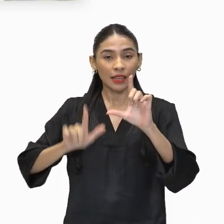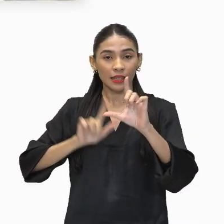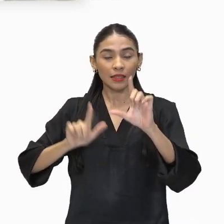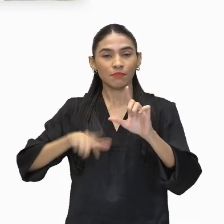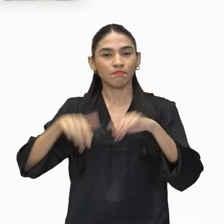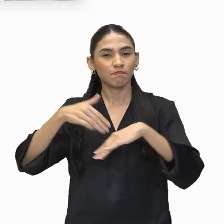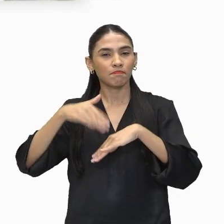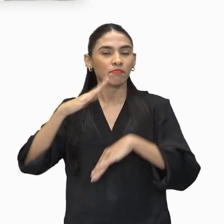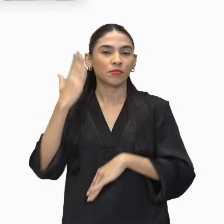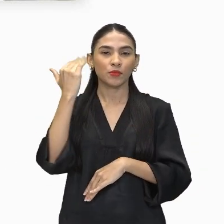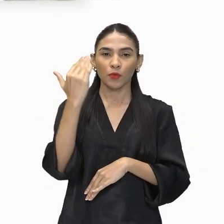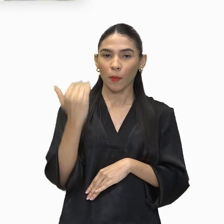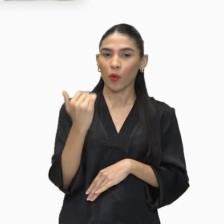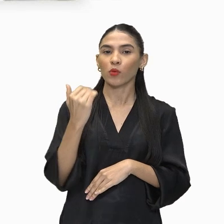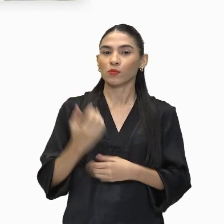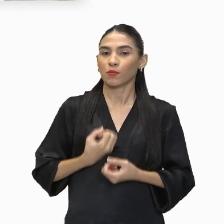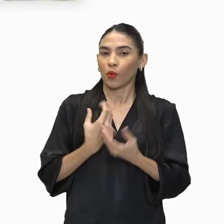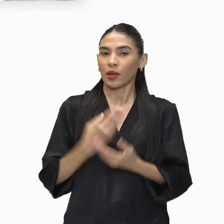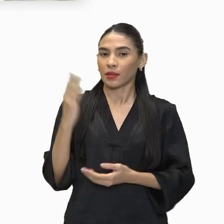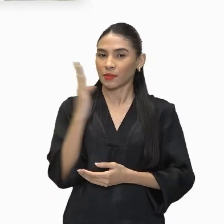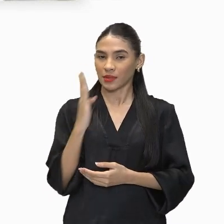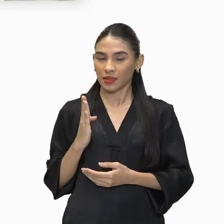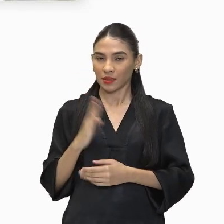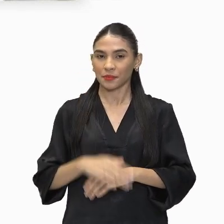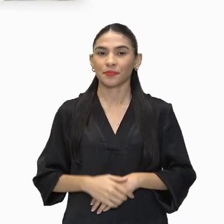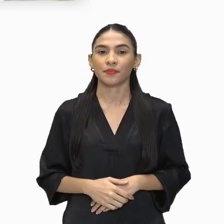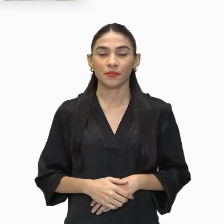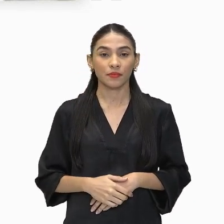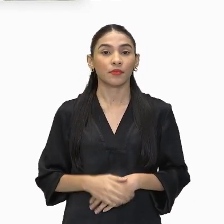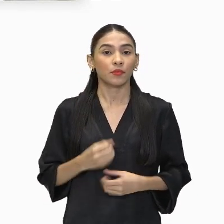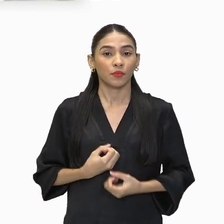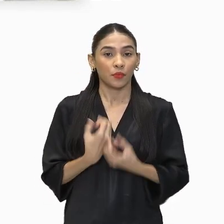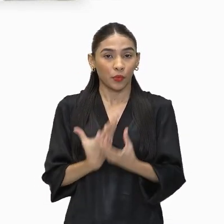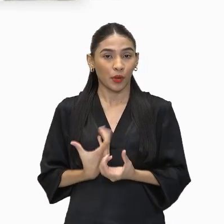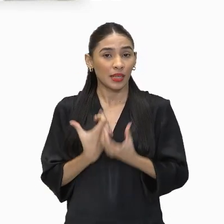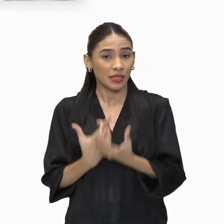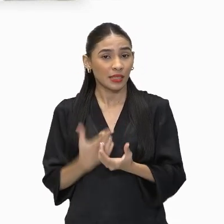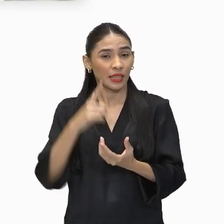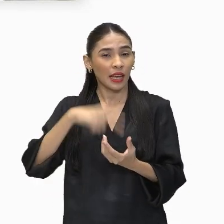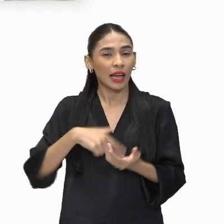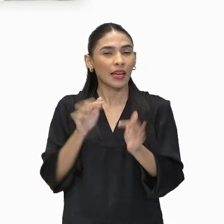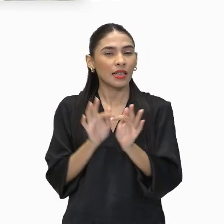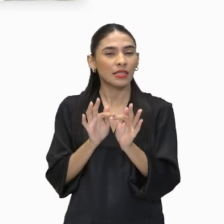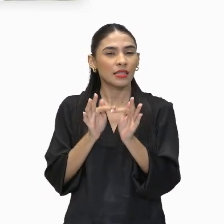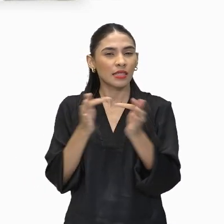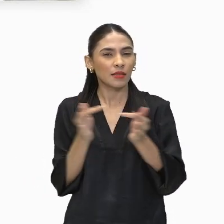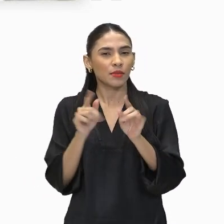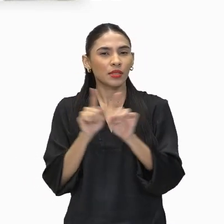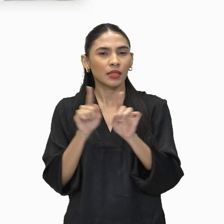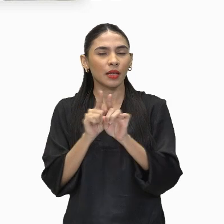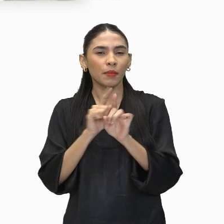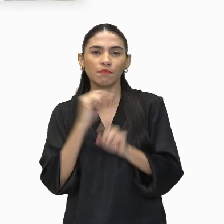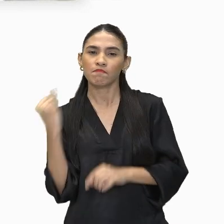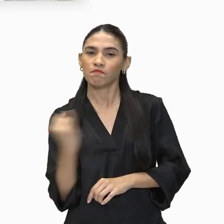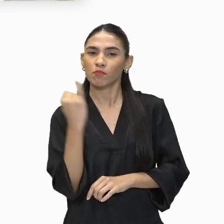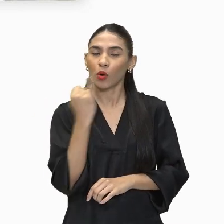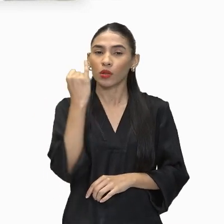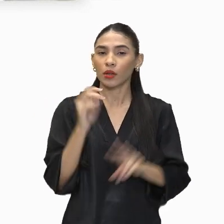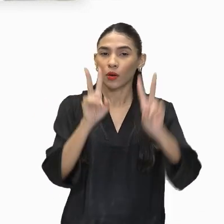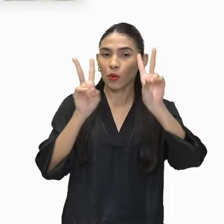poetas brasileiros mais proeminentes. Sua poesia é muito versátil, abordando temas que vão do